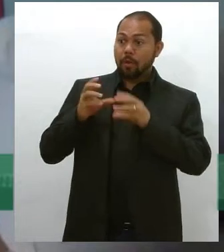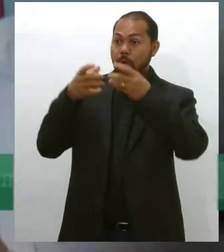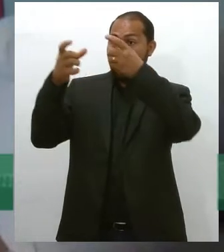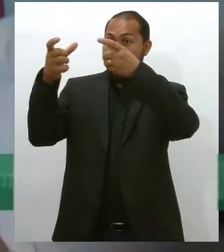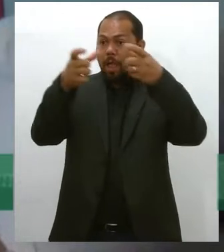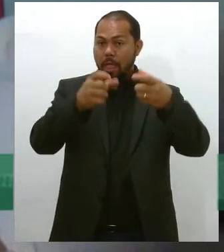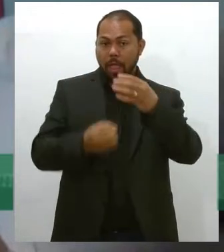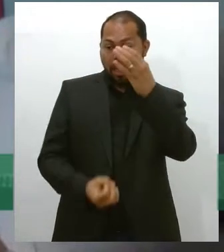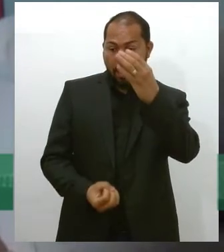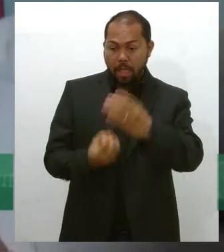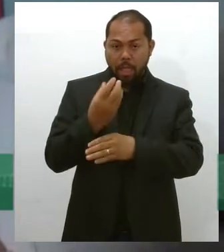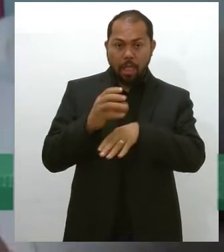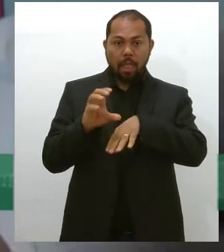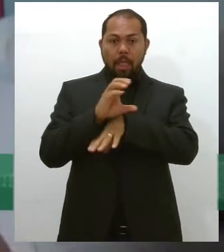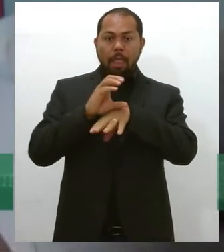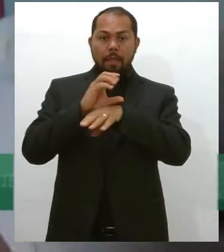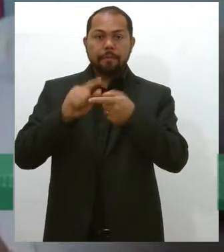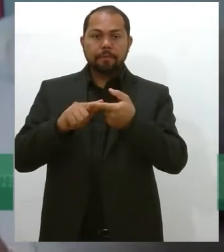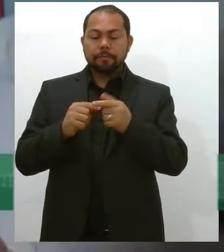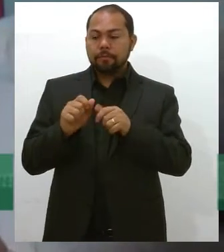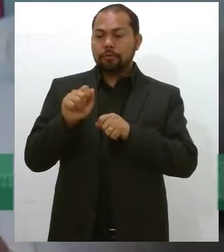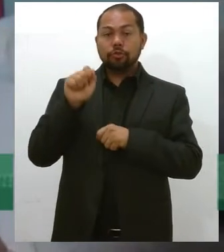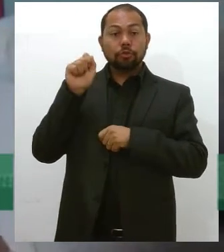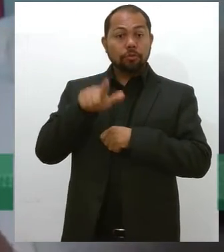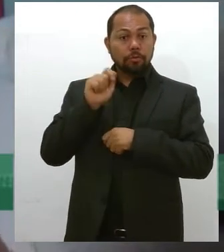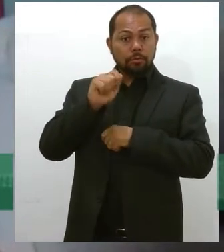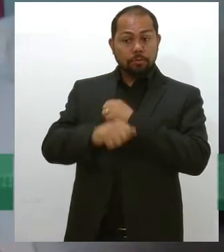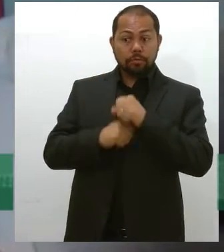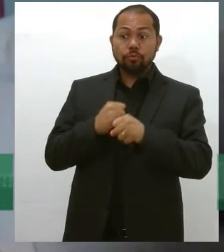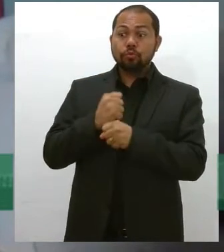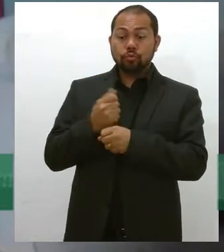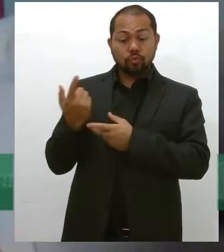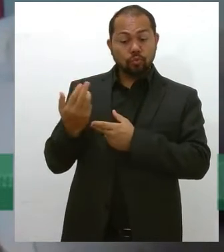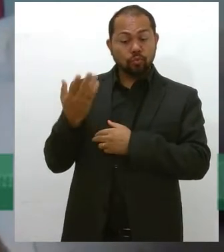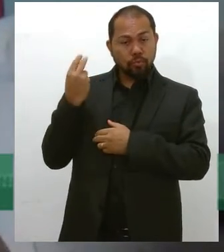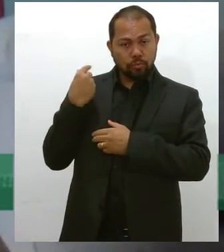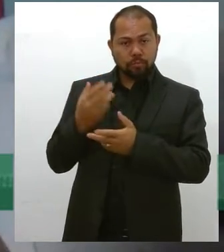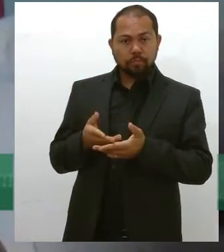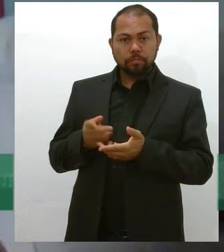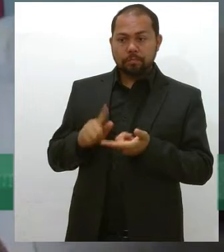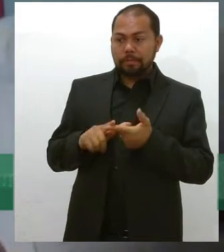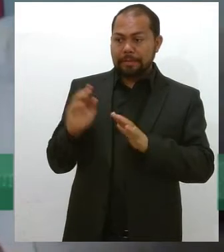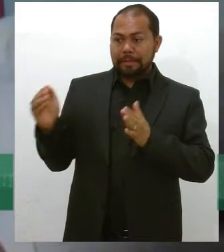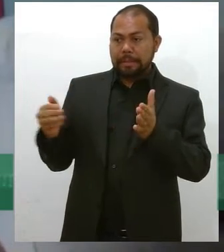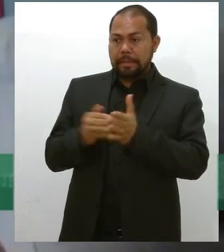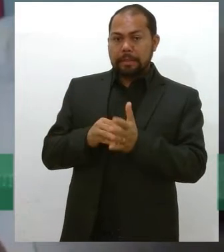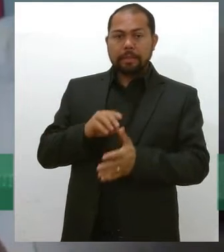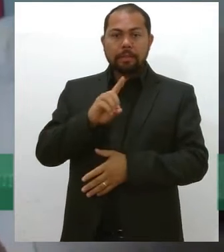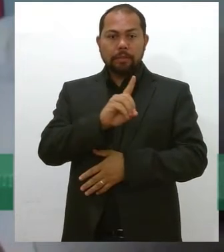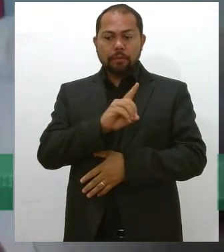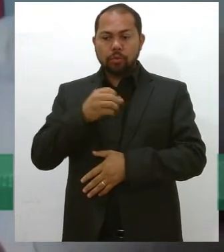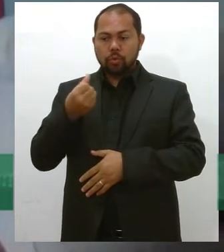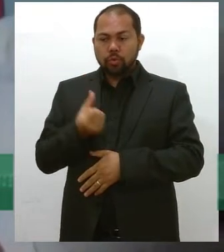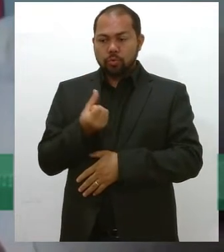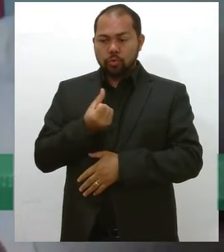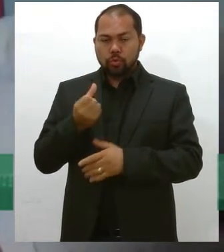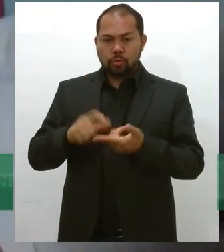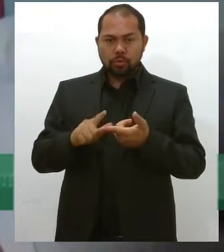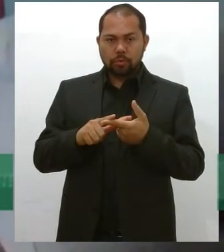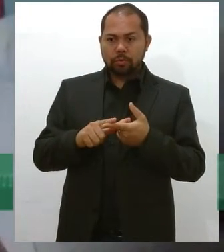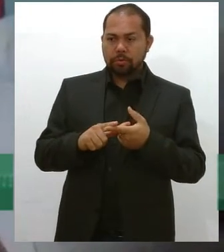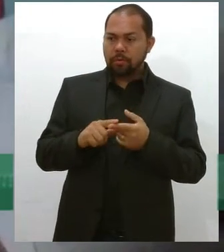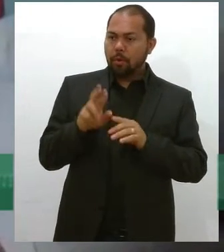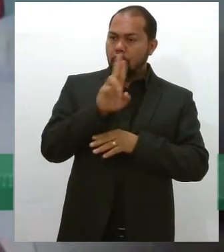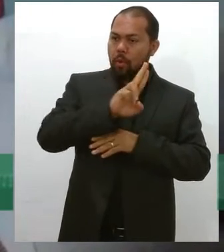Revolução do Porto, em agosto daquele mesmo ano. Só que até Dom João VI nomear o primeiro governador, né, o